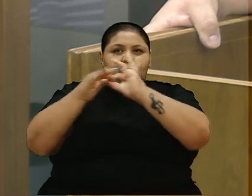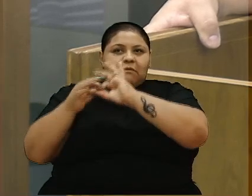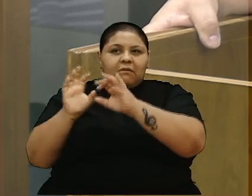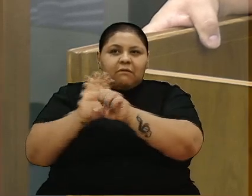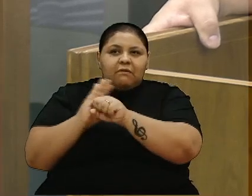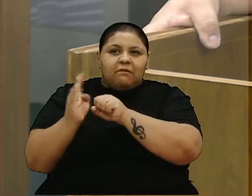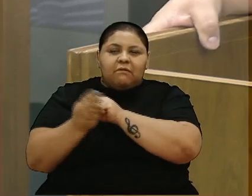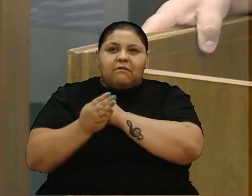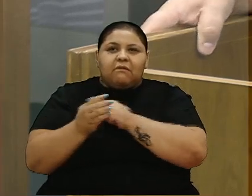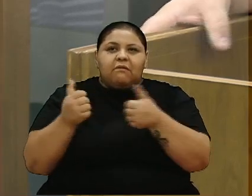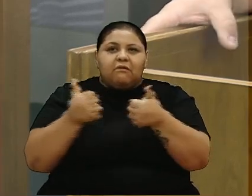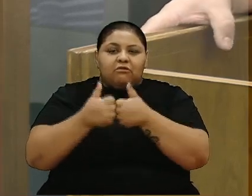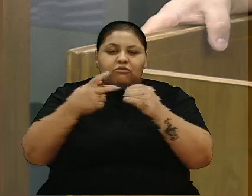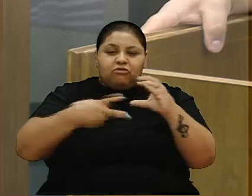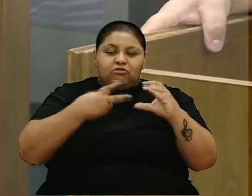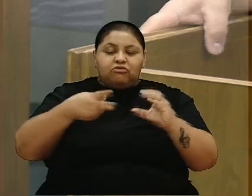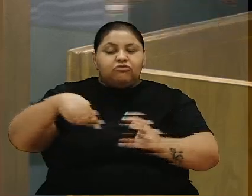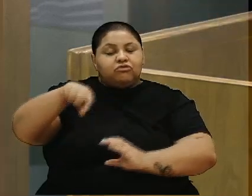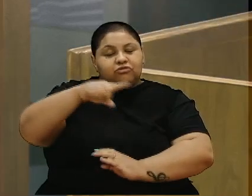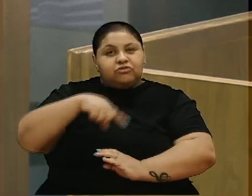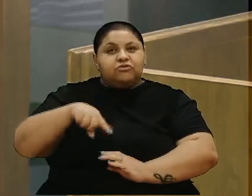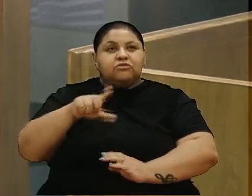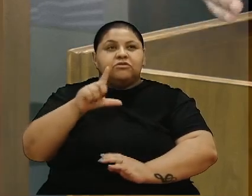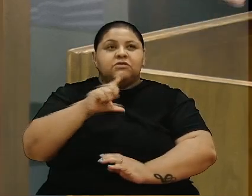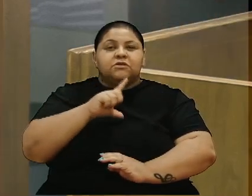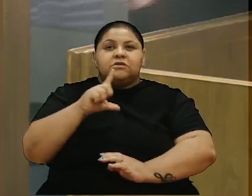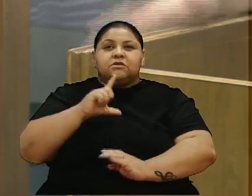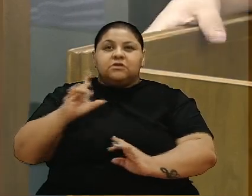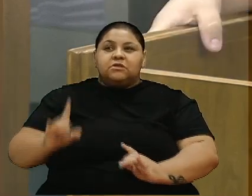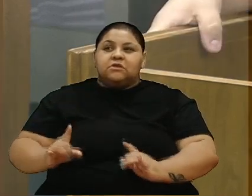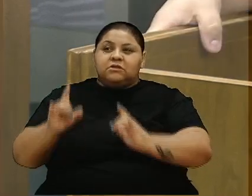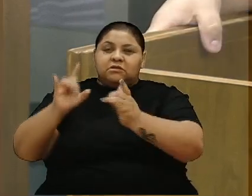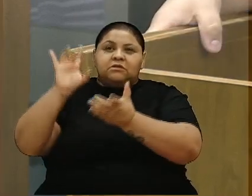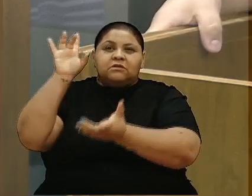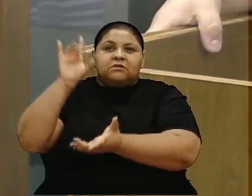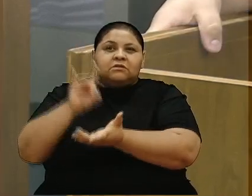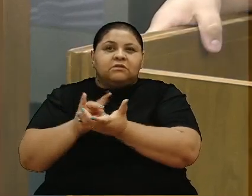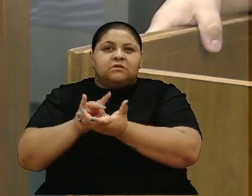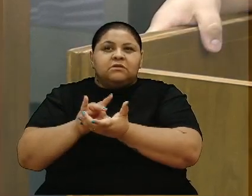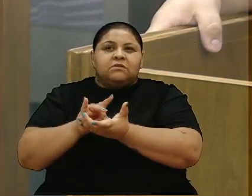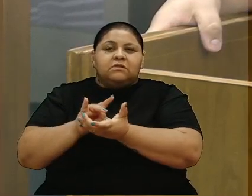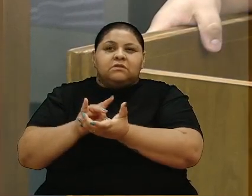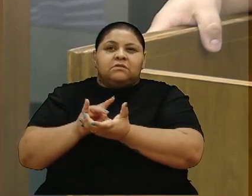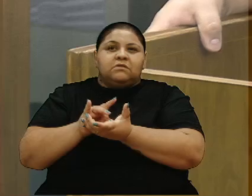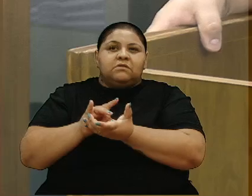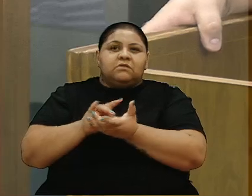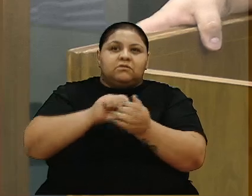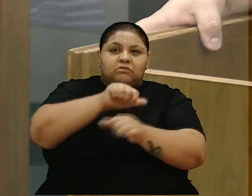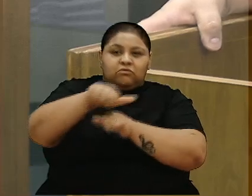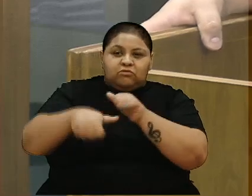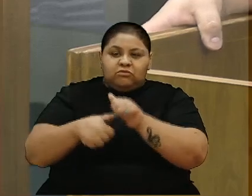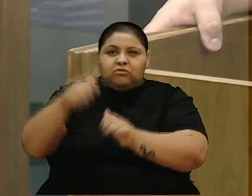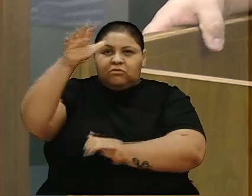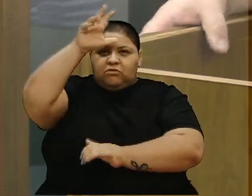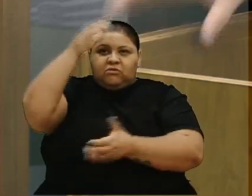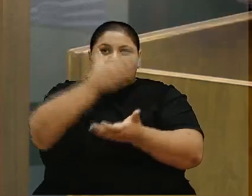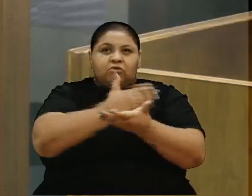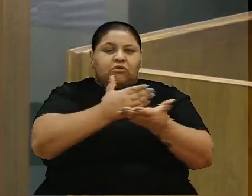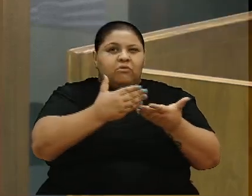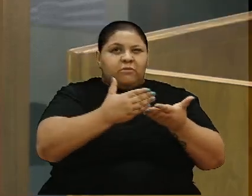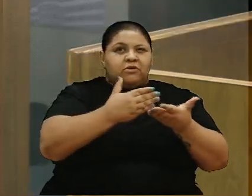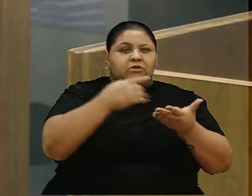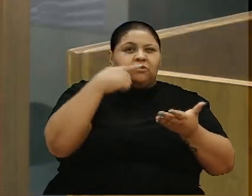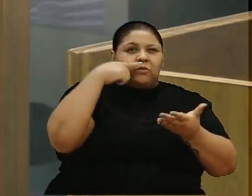bairros, juntamente com essa Câmara, que nós tivemos esse prédio efetivamente passado para o município. Começou lá no governo do Tarso